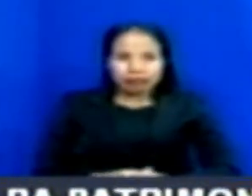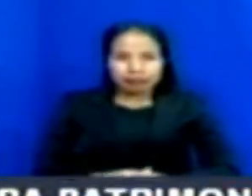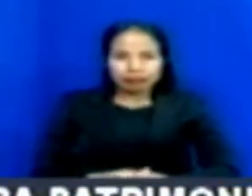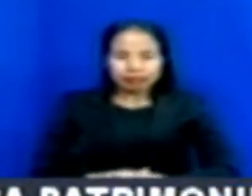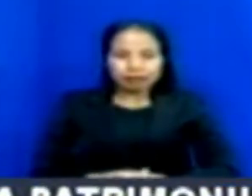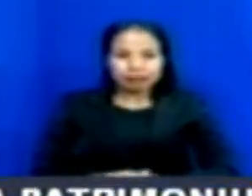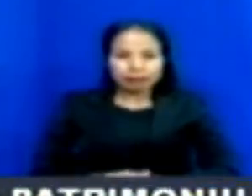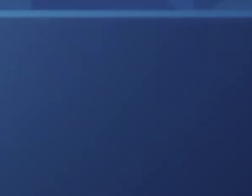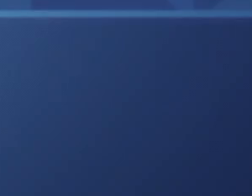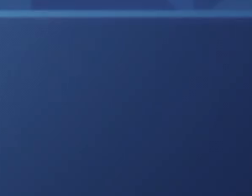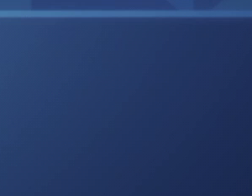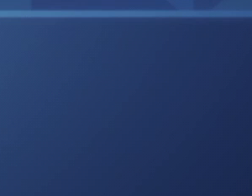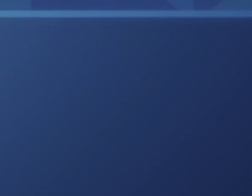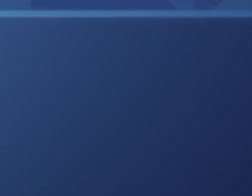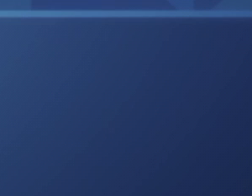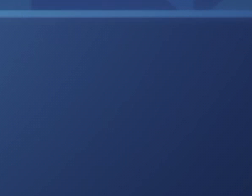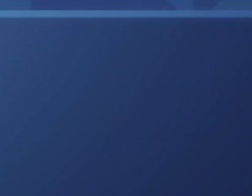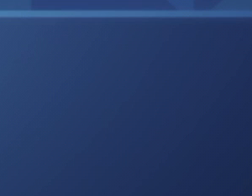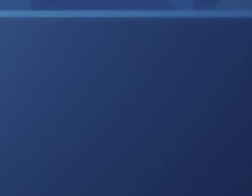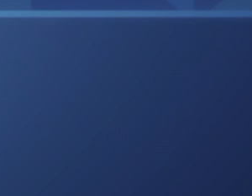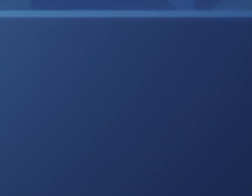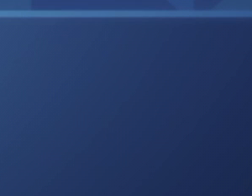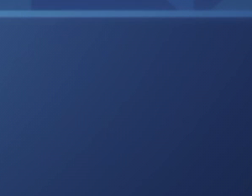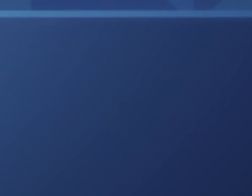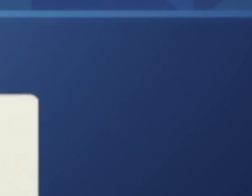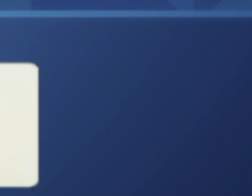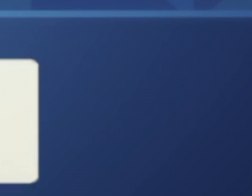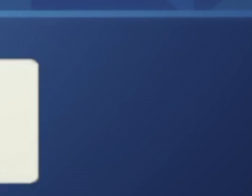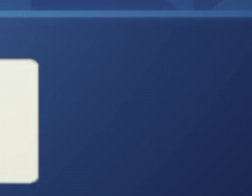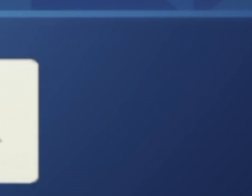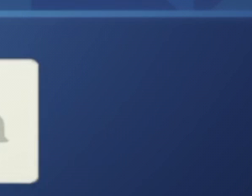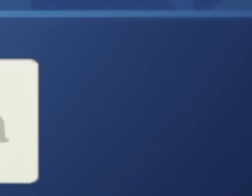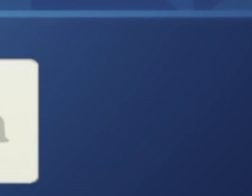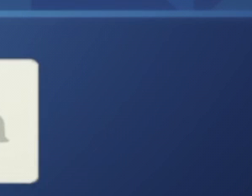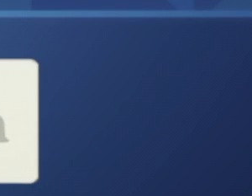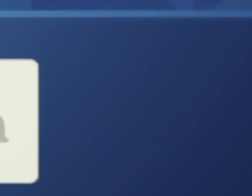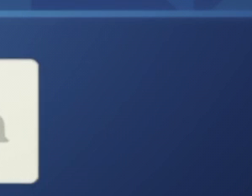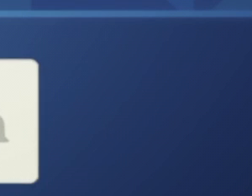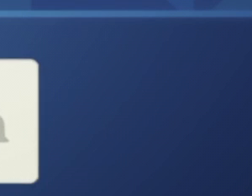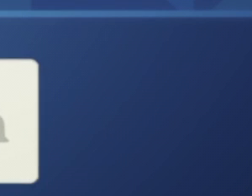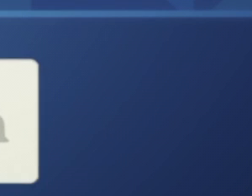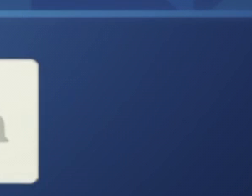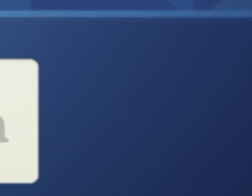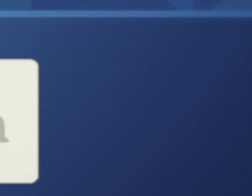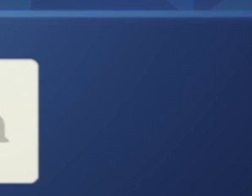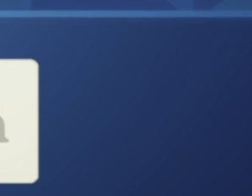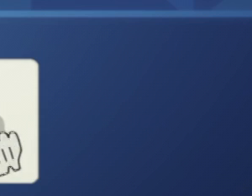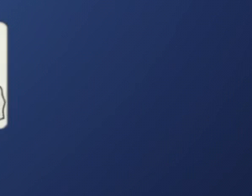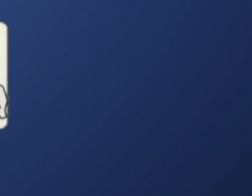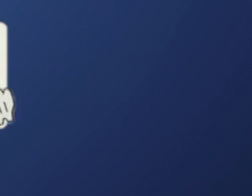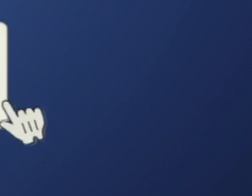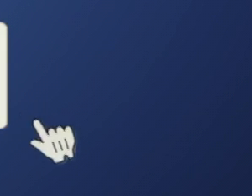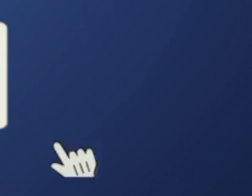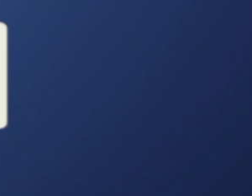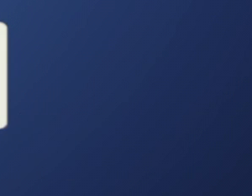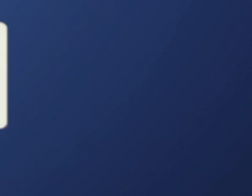ba RTTL. Hai, telespectadores, atu hetan informasan aktuais no faktuais, keta lua inskreva.